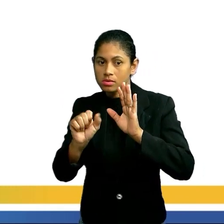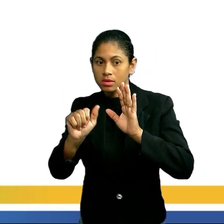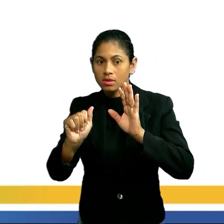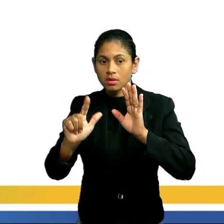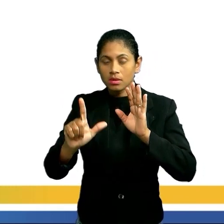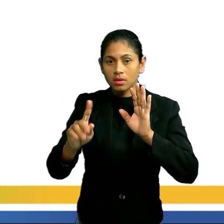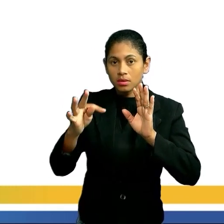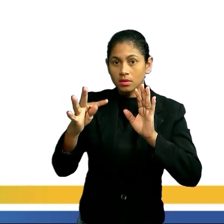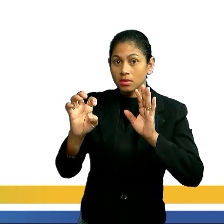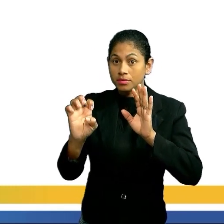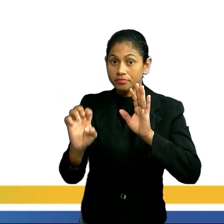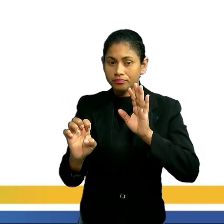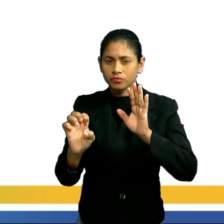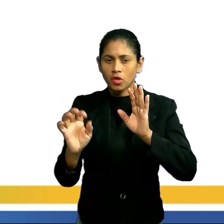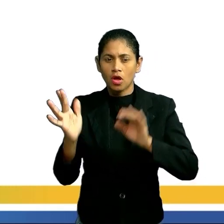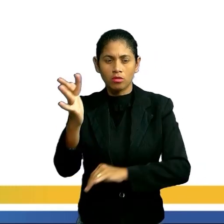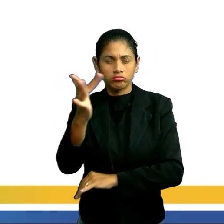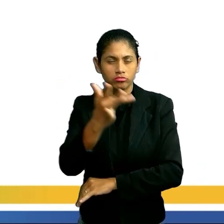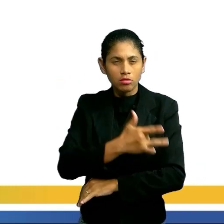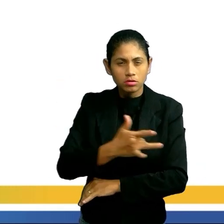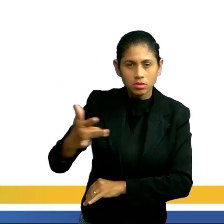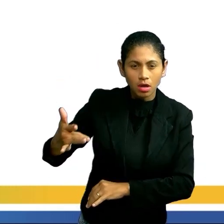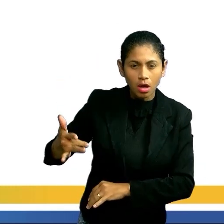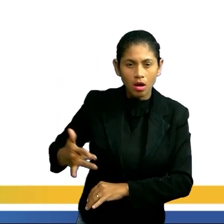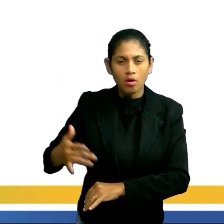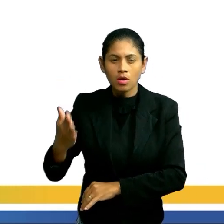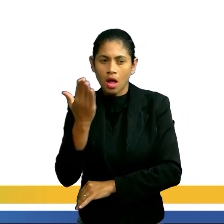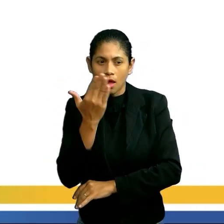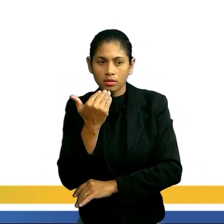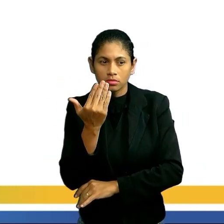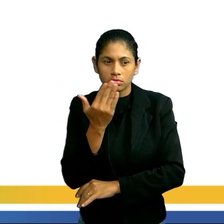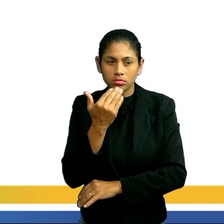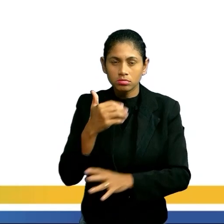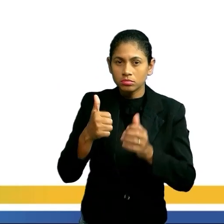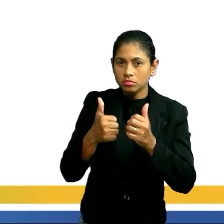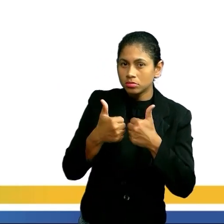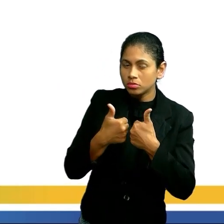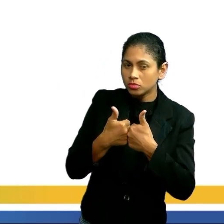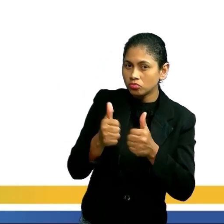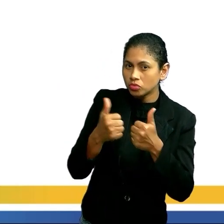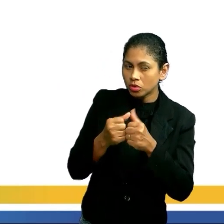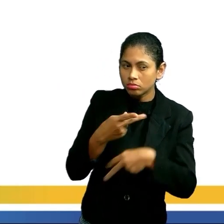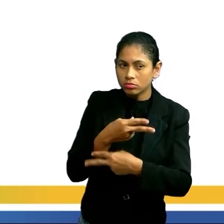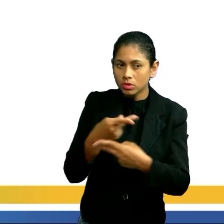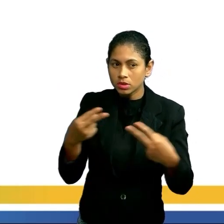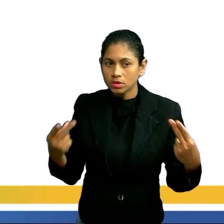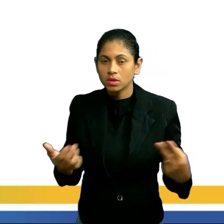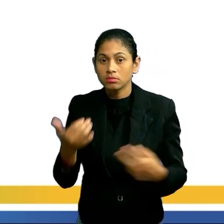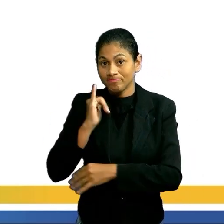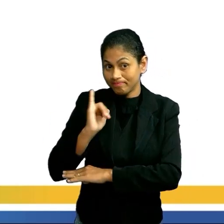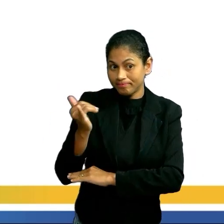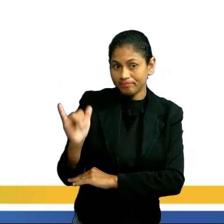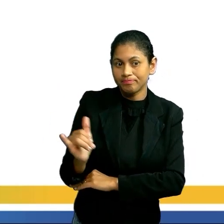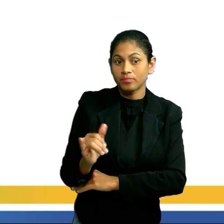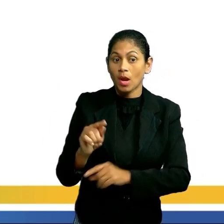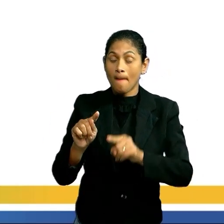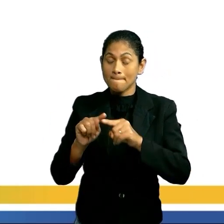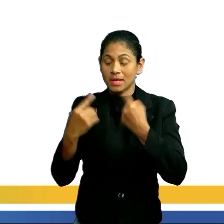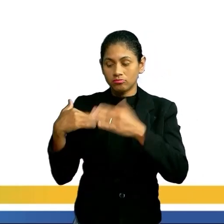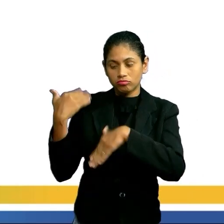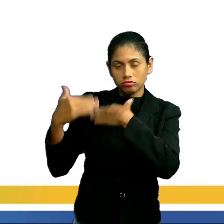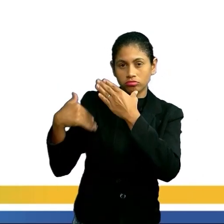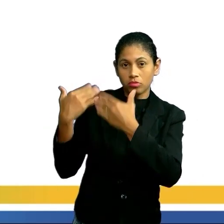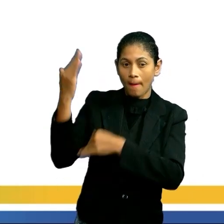saúde, alimentação, transporte e energia. Mas o desenvolvimento brasileiro, especialmente na indústria,